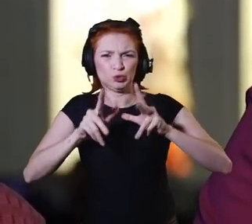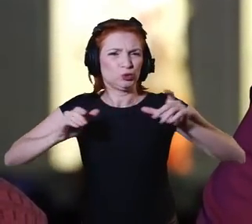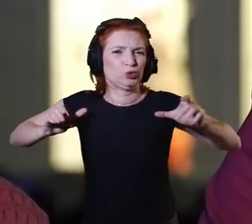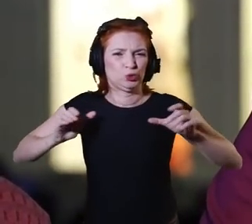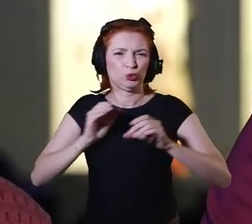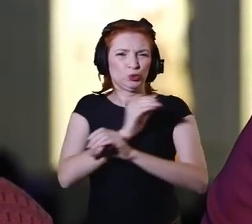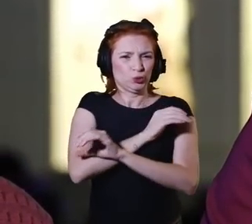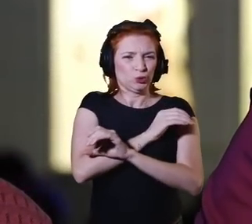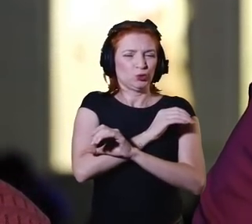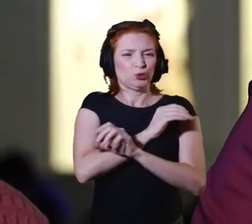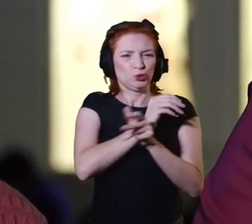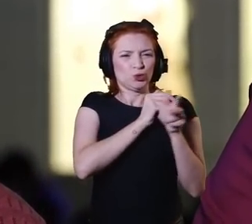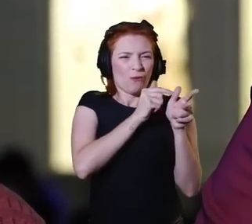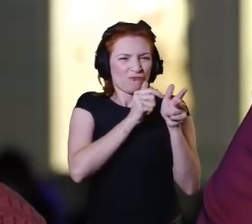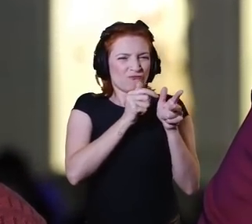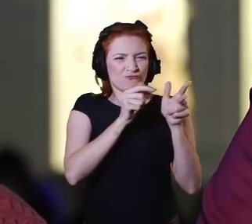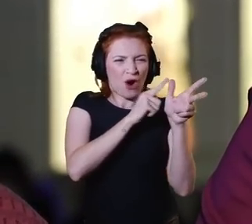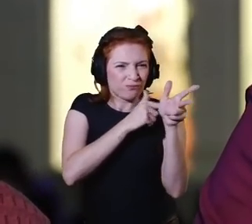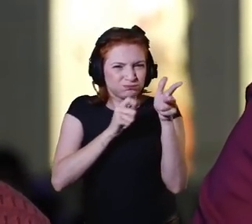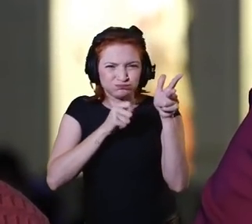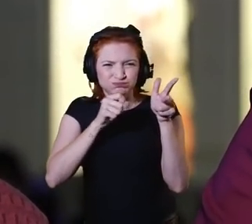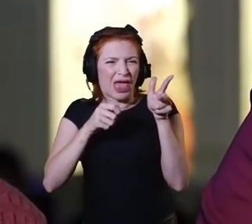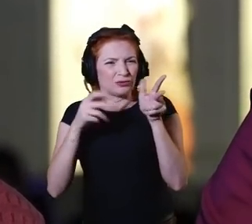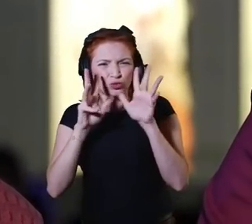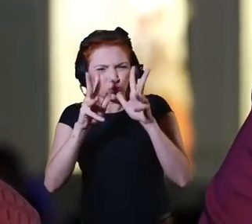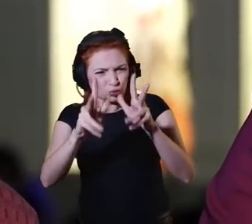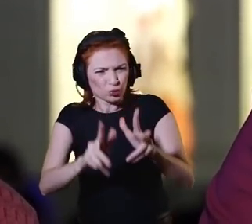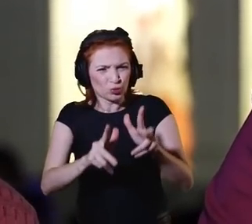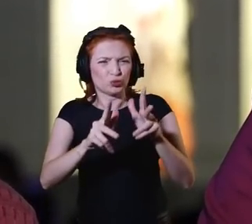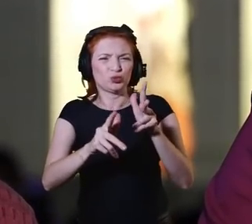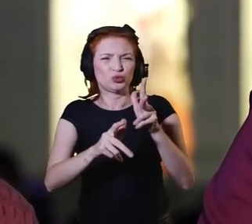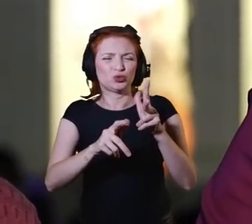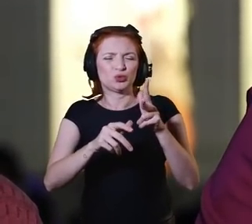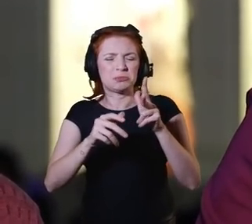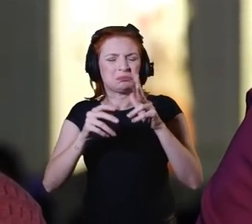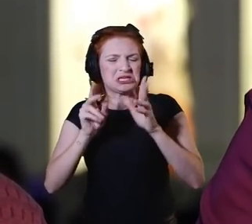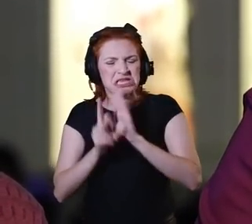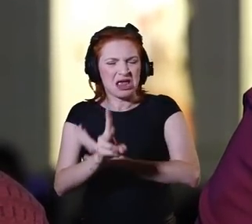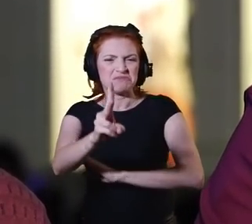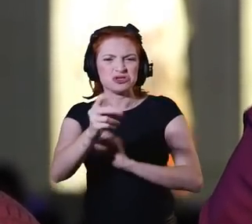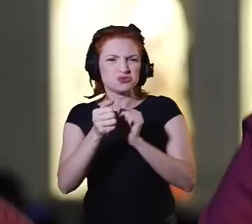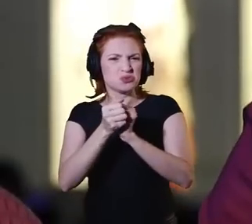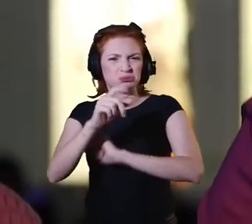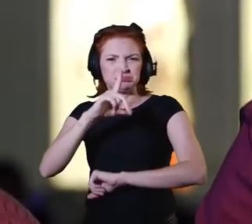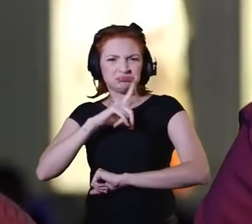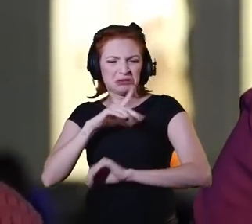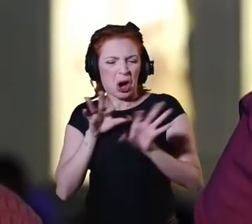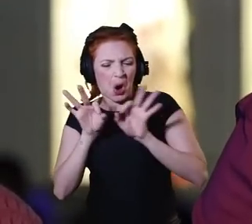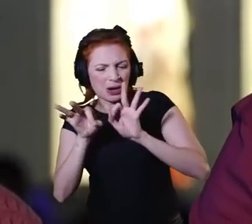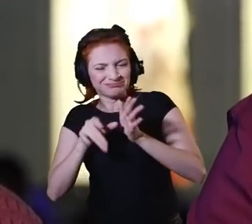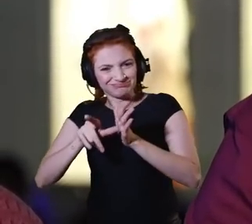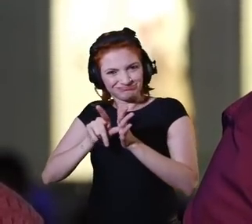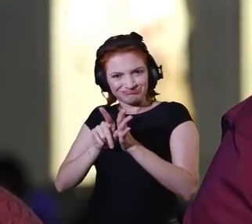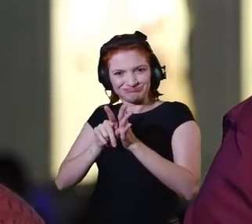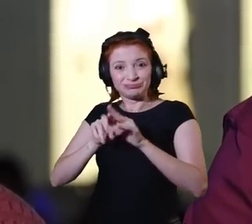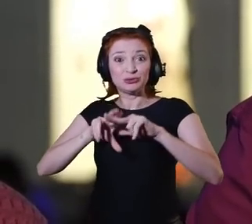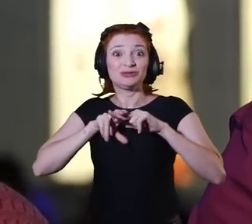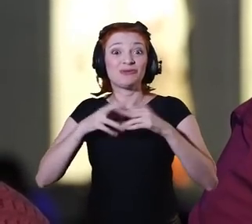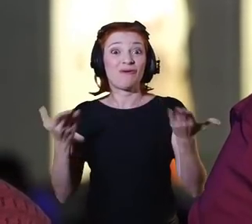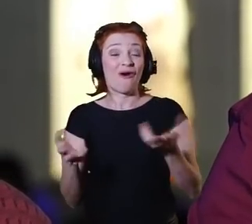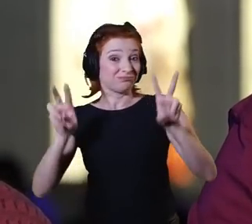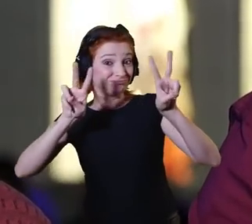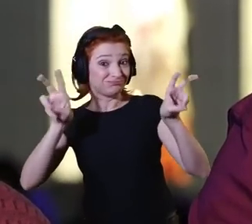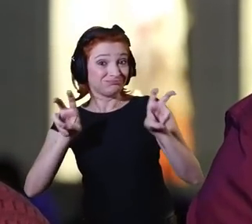a reportagem, com tudo que estaremos e sempre estivemos programando para você. Falar de Festa da Uva